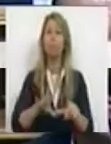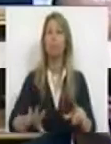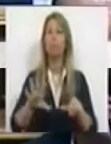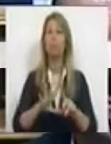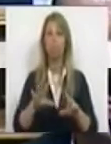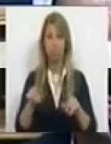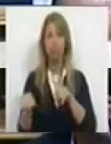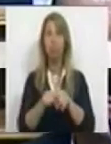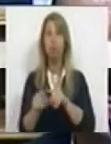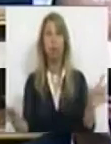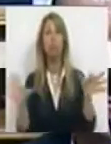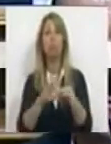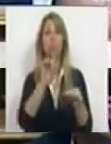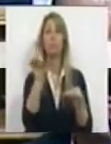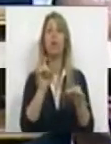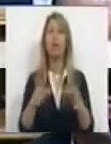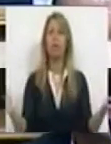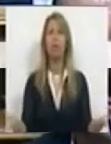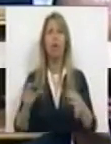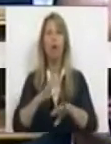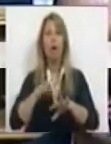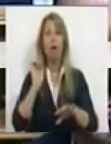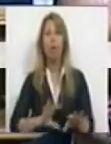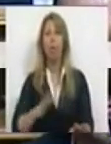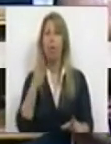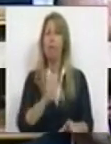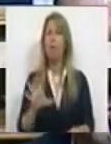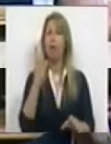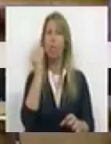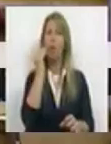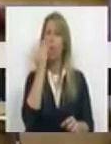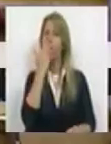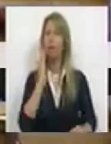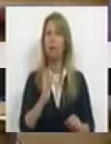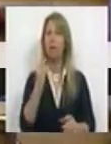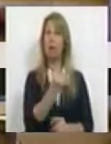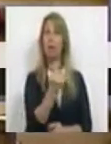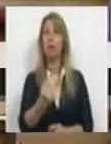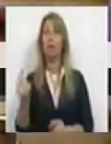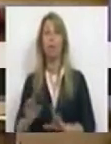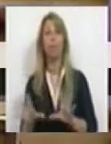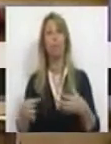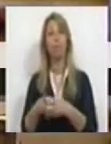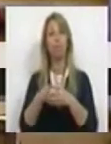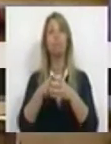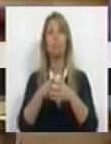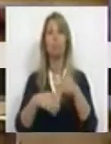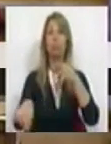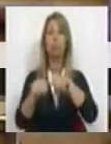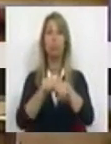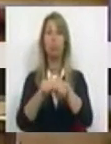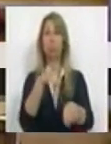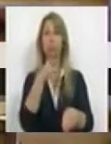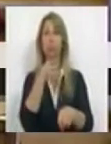da questão e que respeita ao comportamento de cada um e de cada um dos agentes, de cada uma dos agentes e das agentes políticas